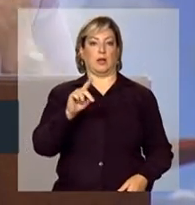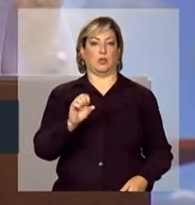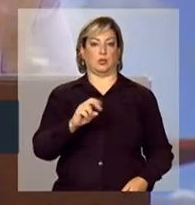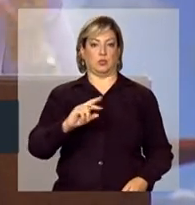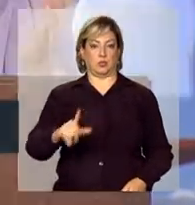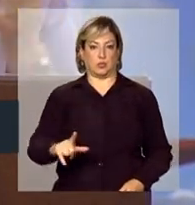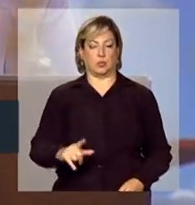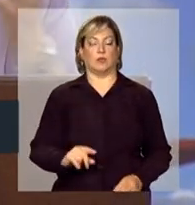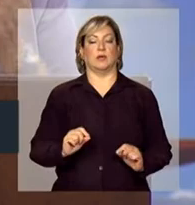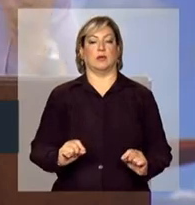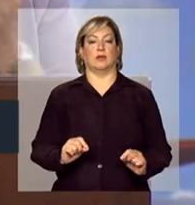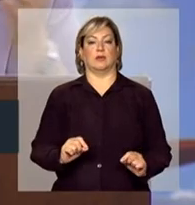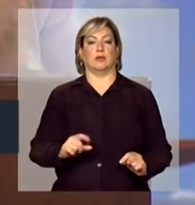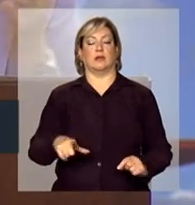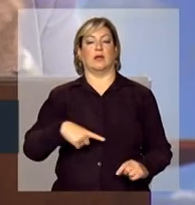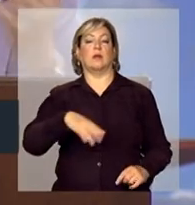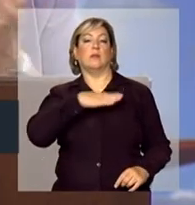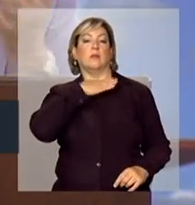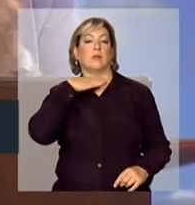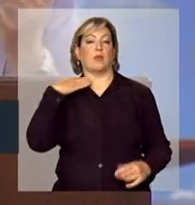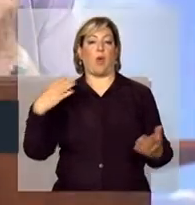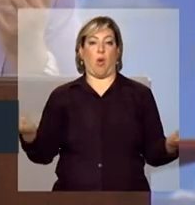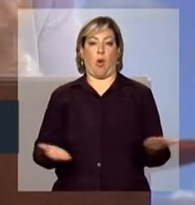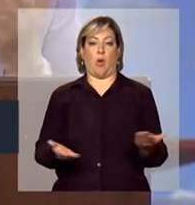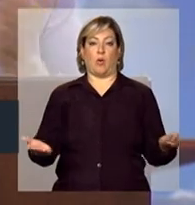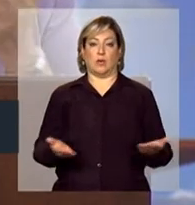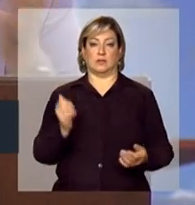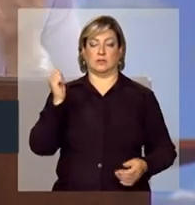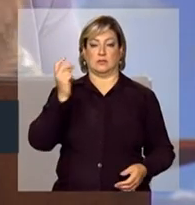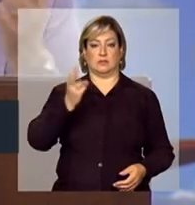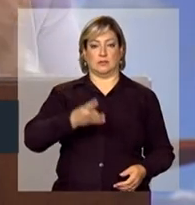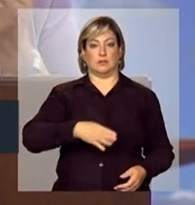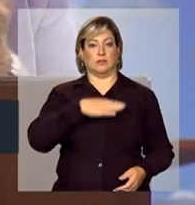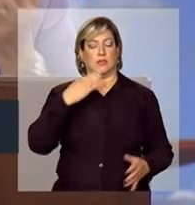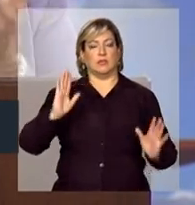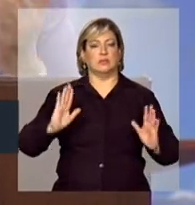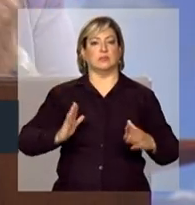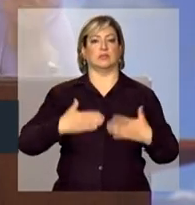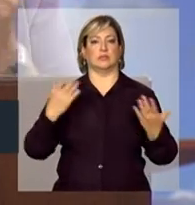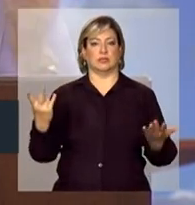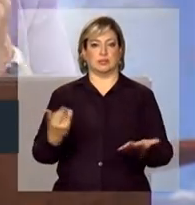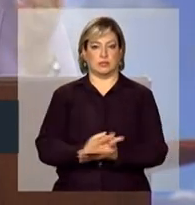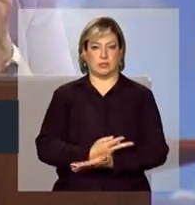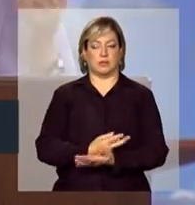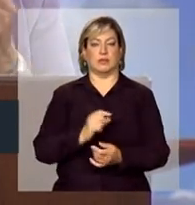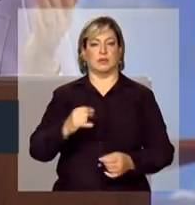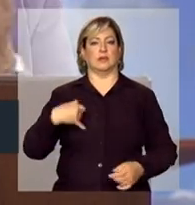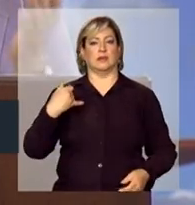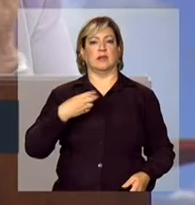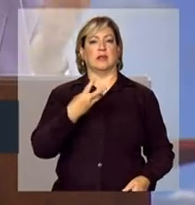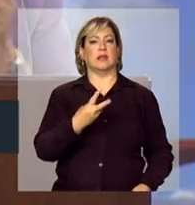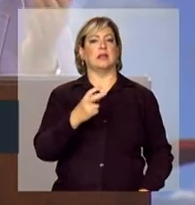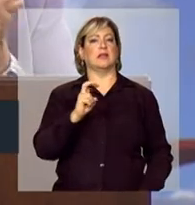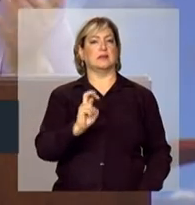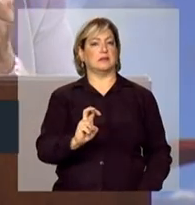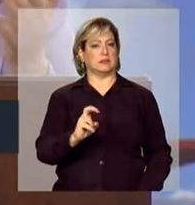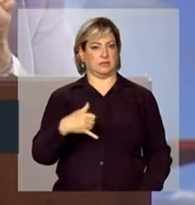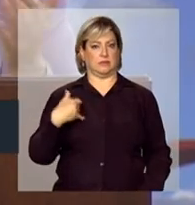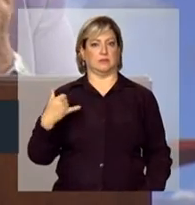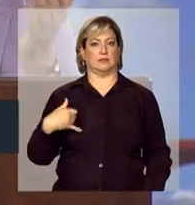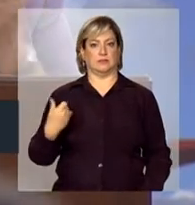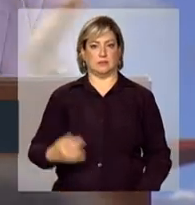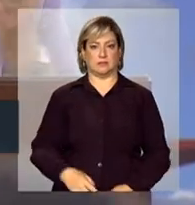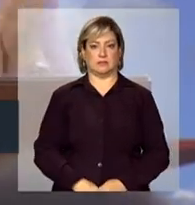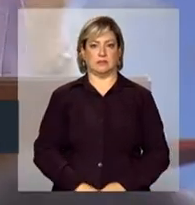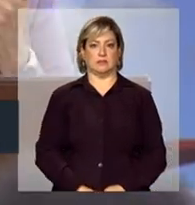Sul que faleceu nessa madrugada de morte subida com 35 anos de idade